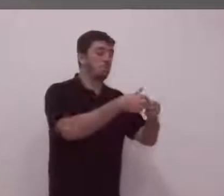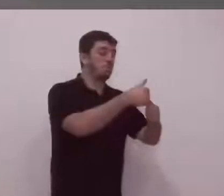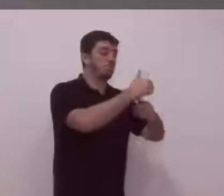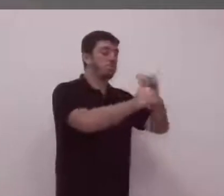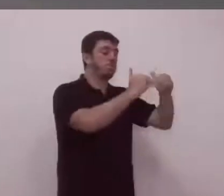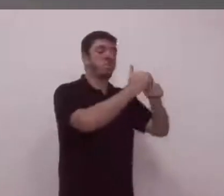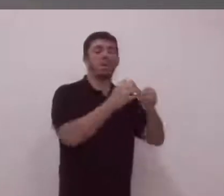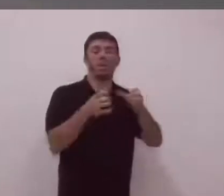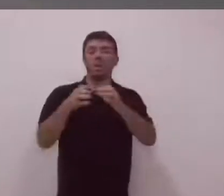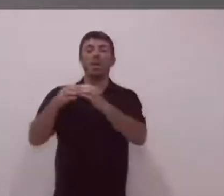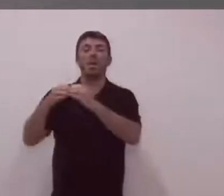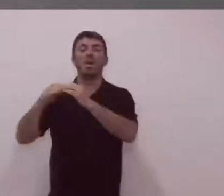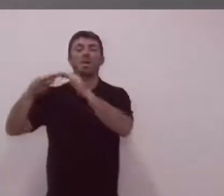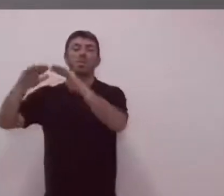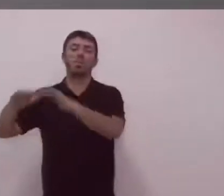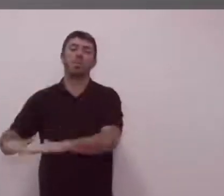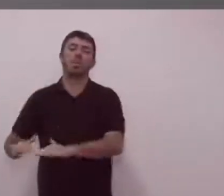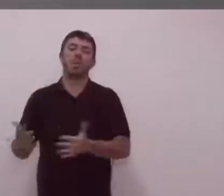traçar caminhos políticos